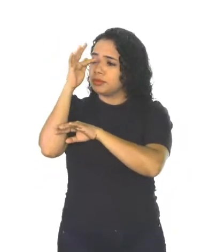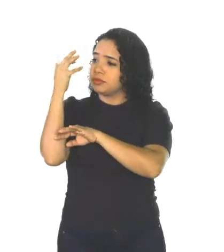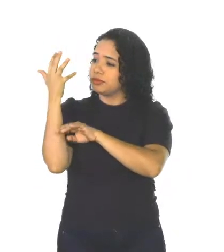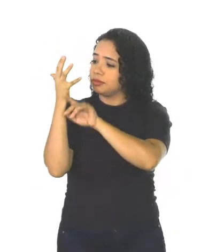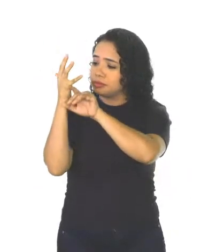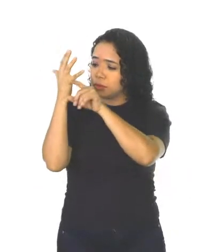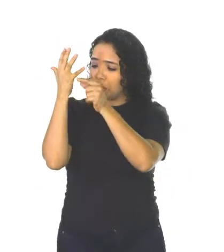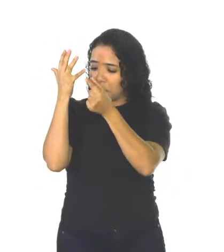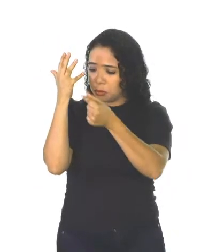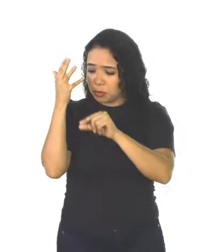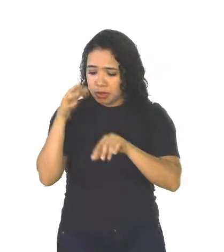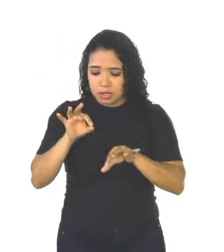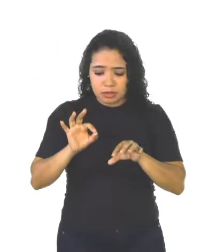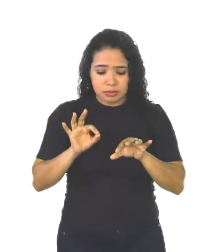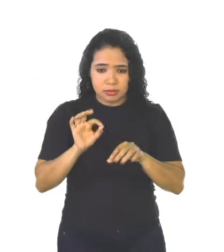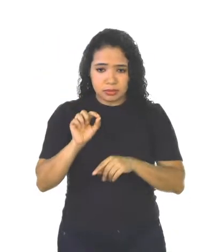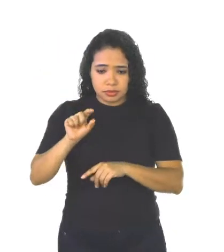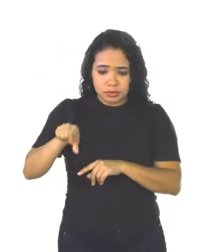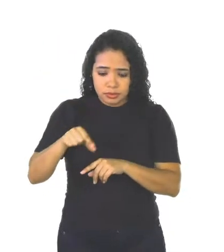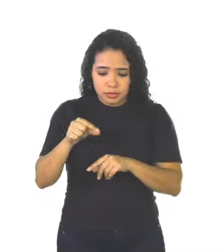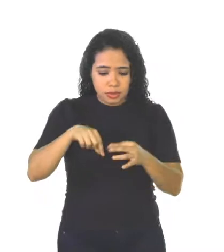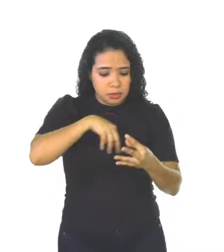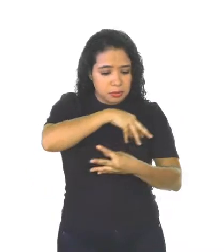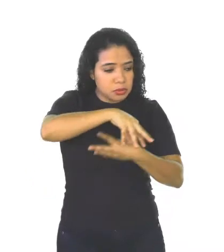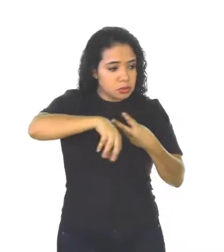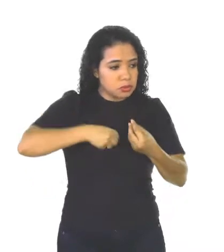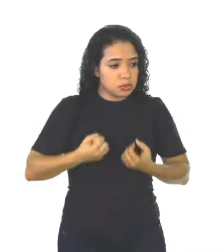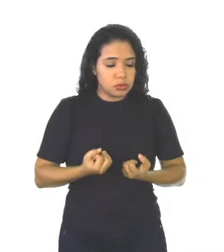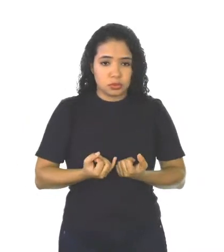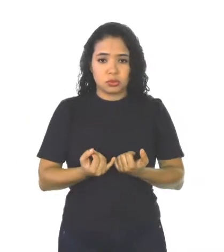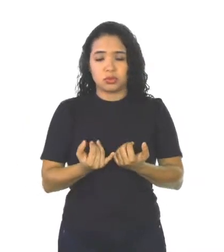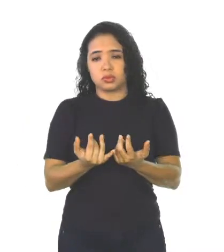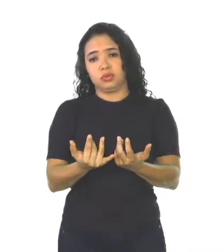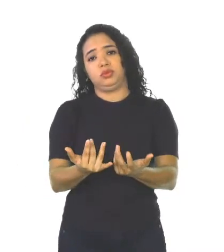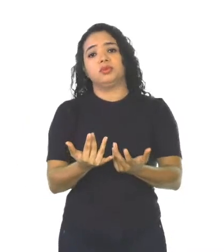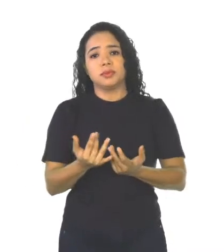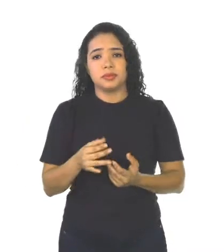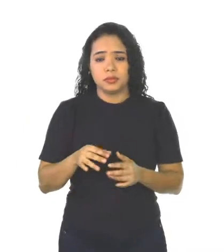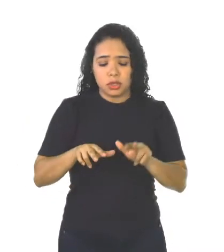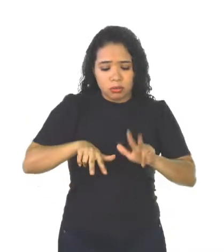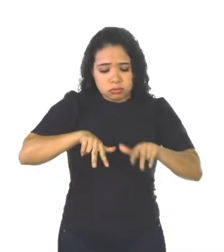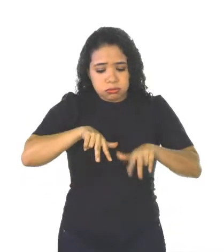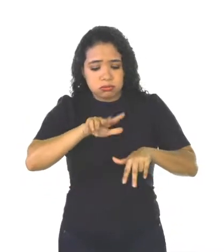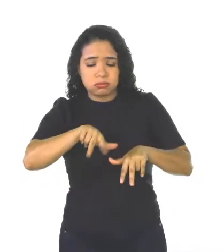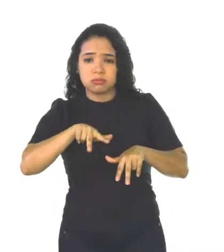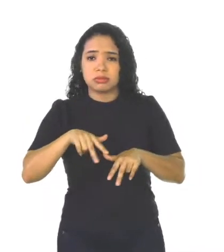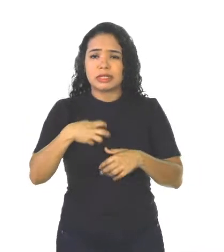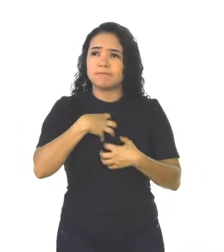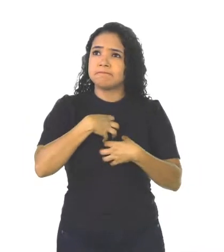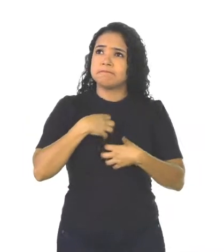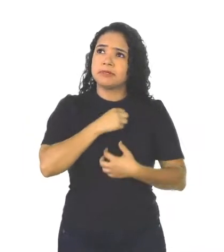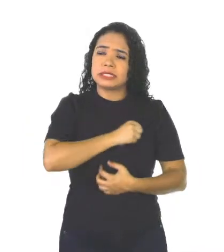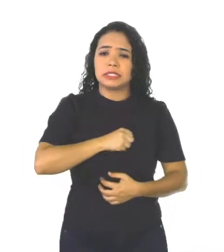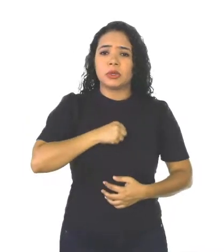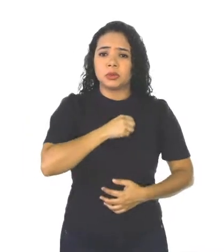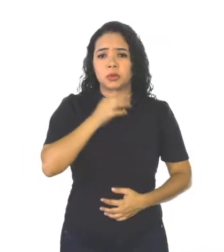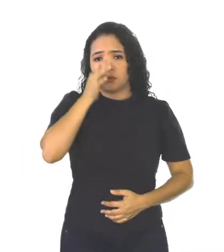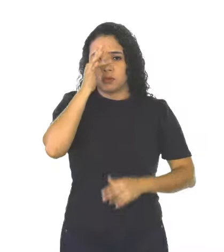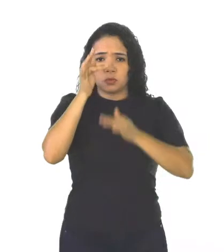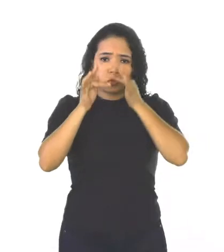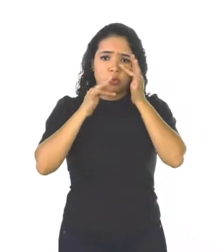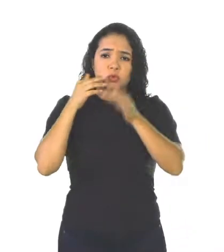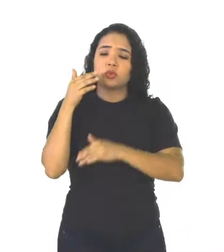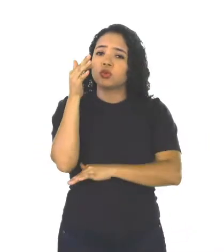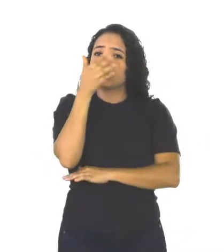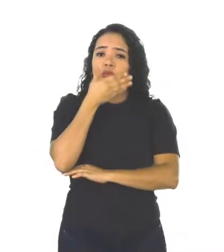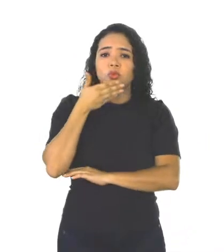amassadas, misturadas às ervas daninhas no mato. Sentia saudade das flores docinhas,